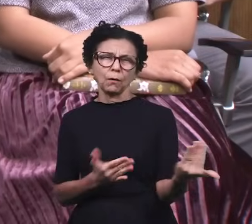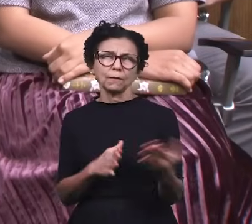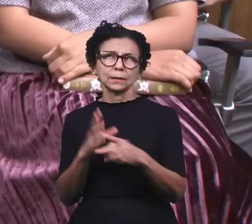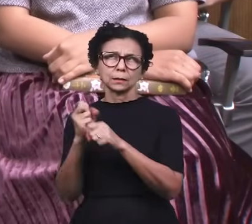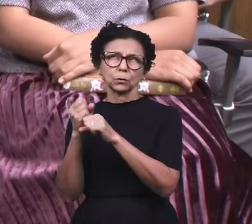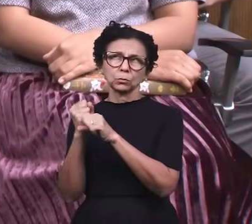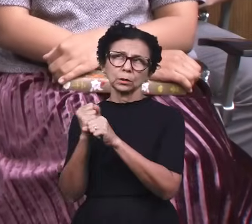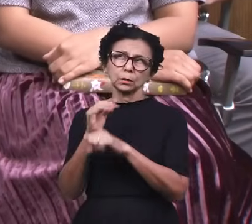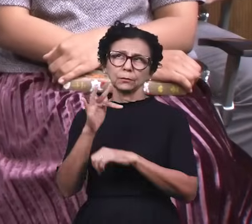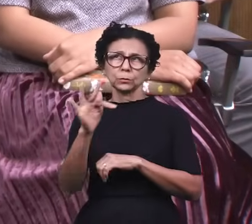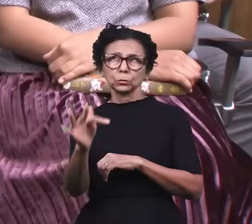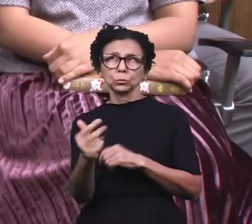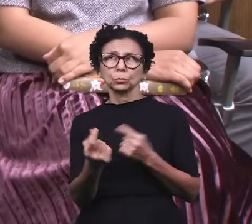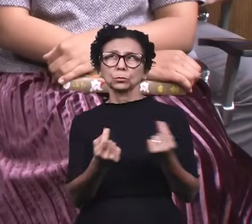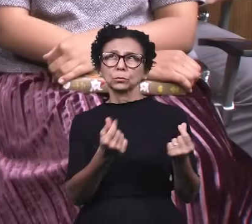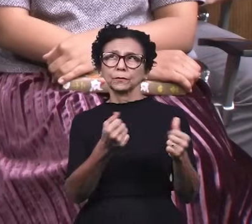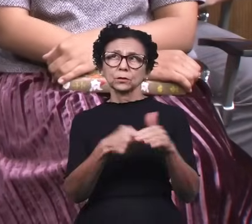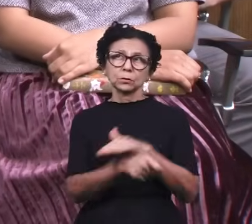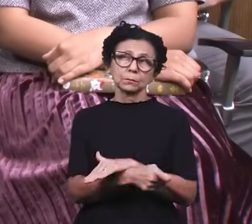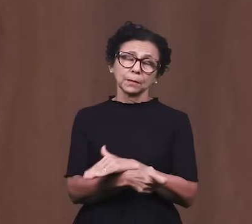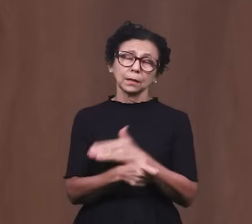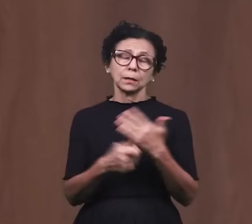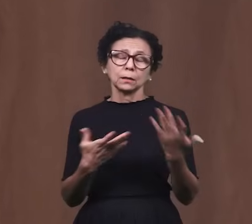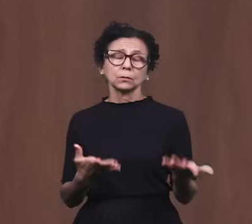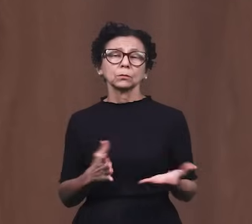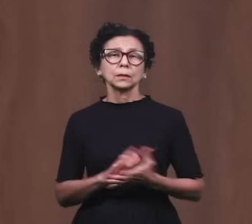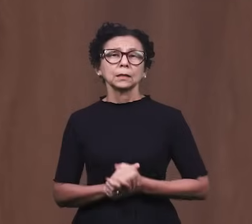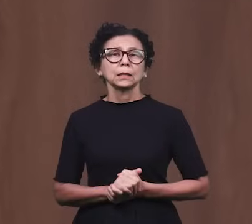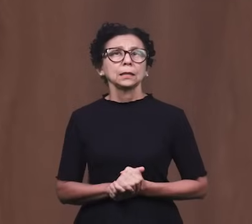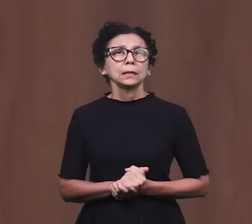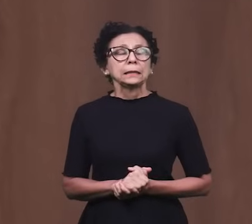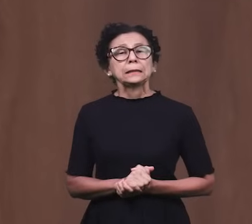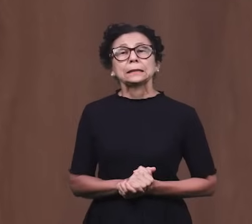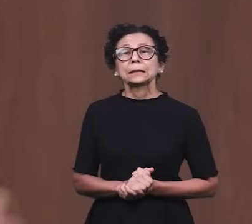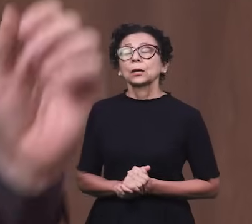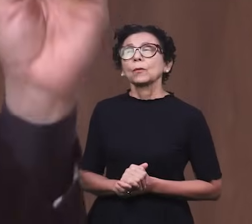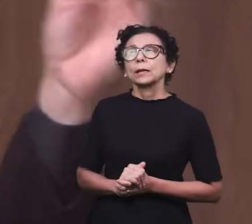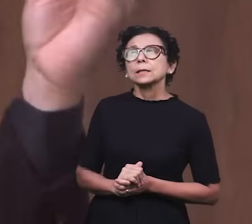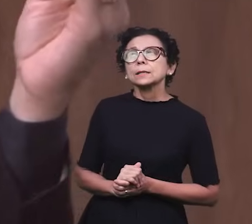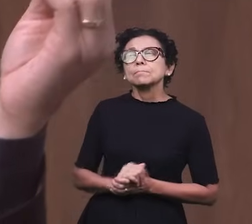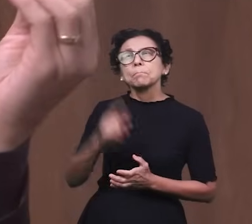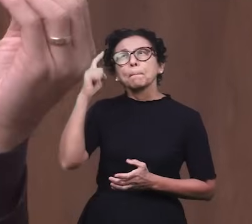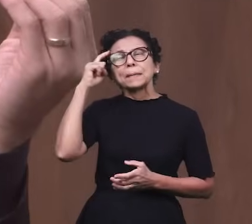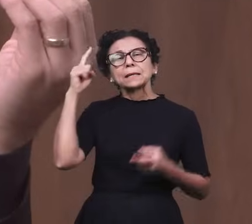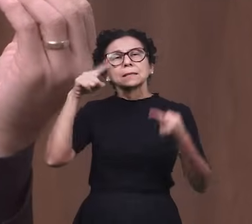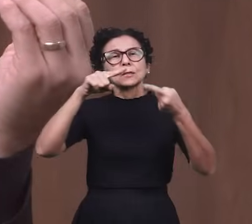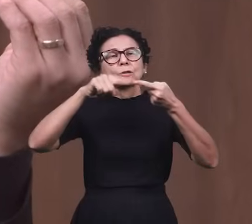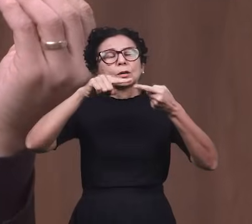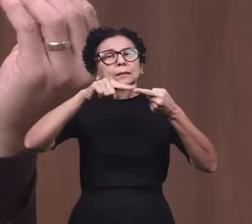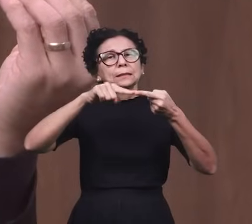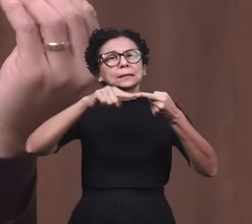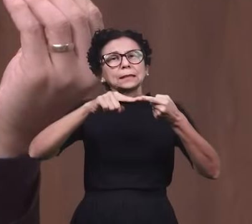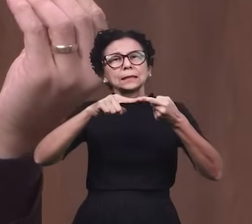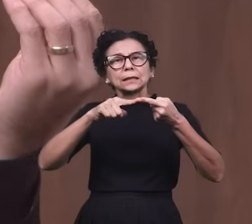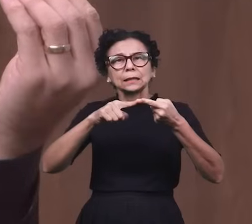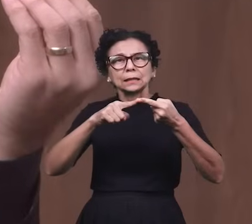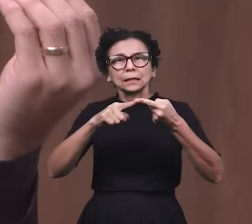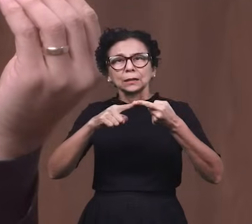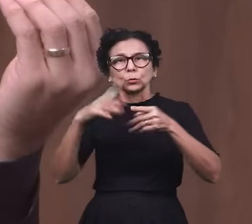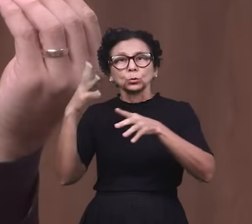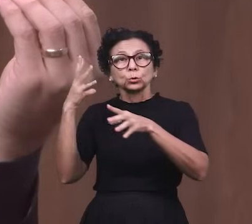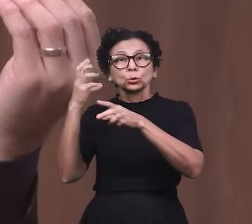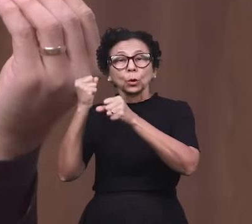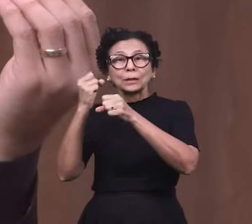fazendo um cálculo, ali, um planejamento financeiro, está fazendo um cálculo considerando a rentabilidade nominal. E aí, quando ele chegar lá